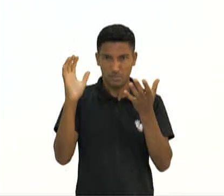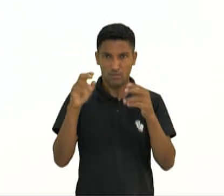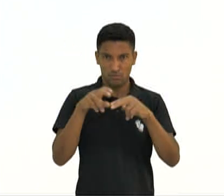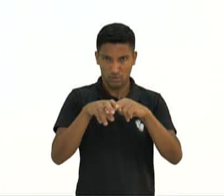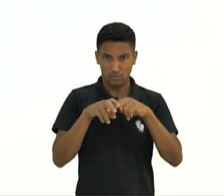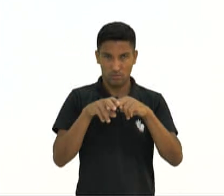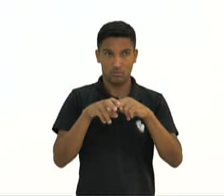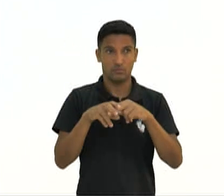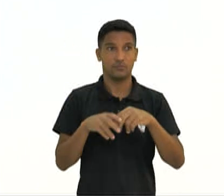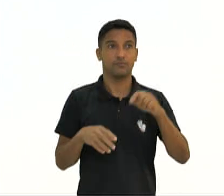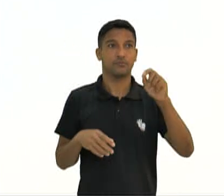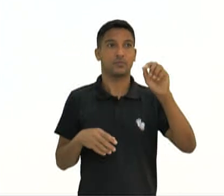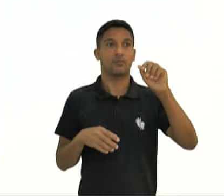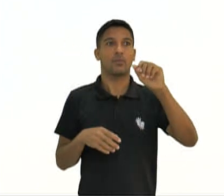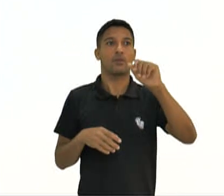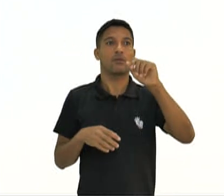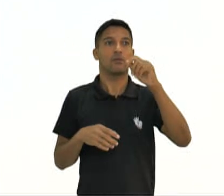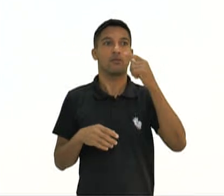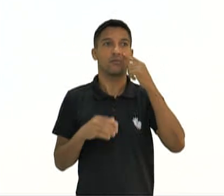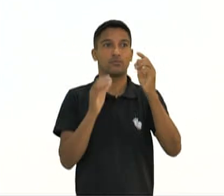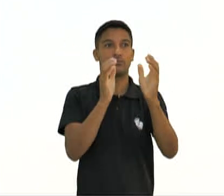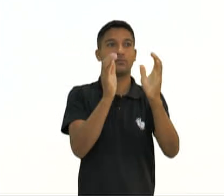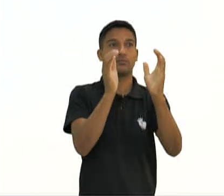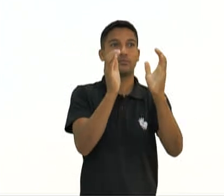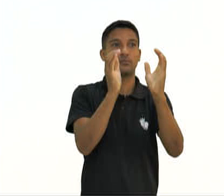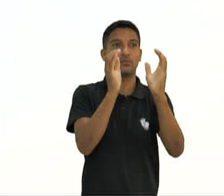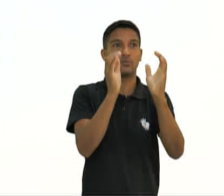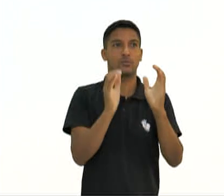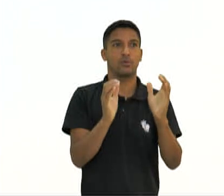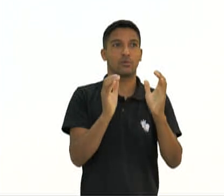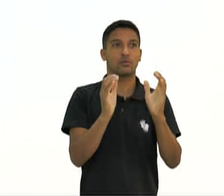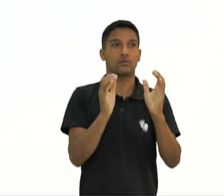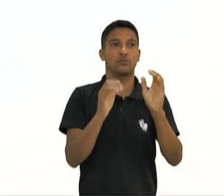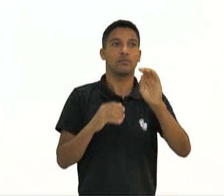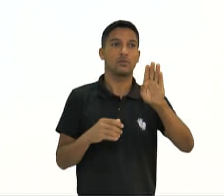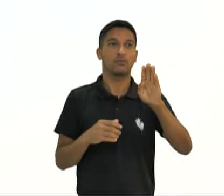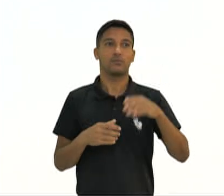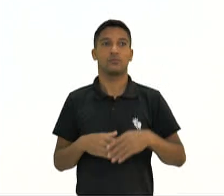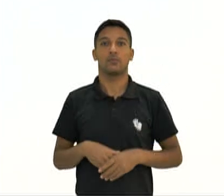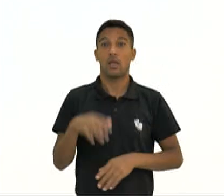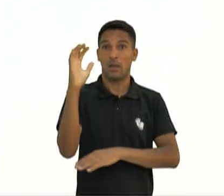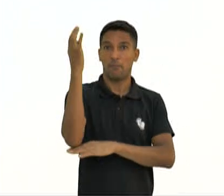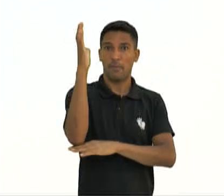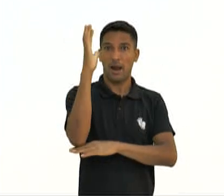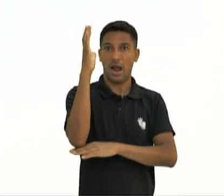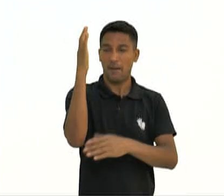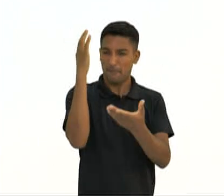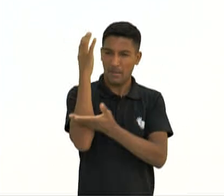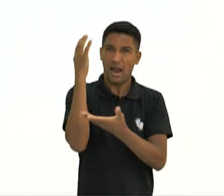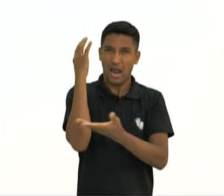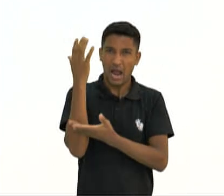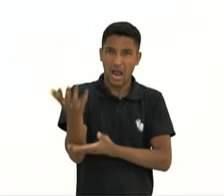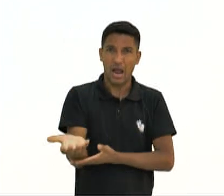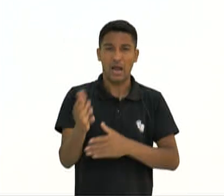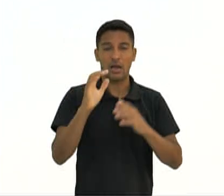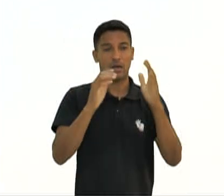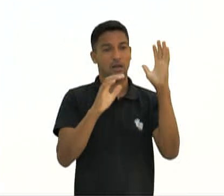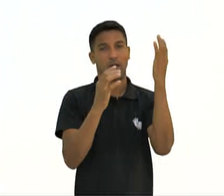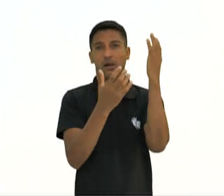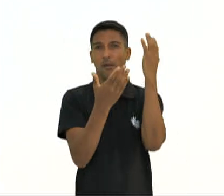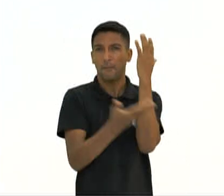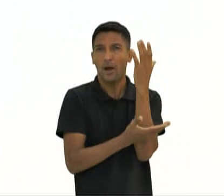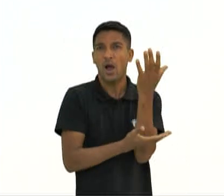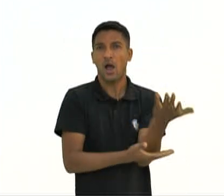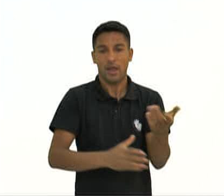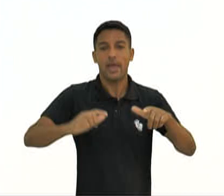desmatamento em áreas semiáridas para a realização de atividades agrícolas, contribui para a intensificação da desertificação. E letra C,